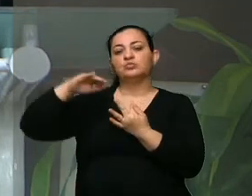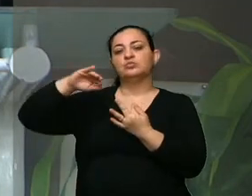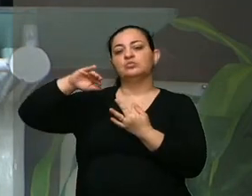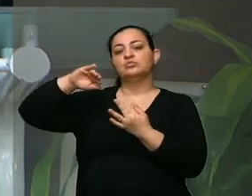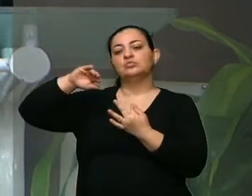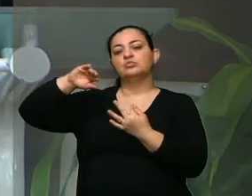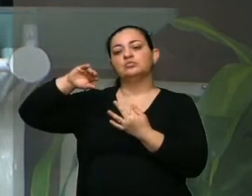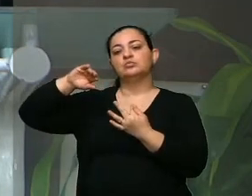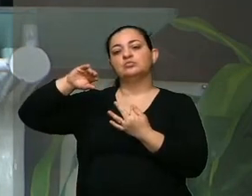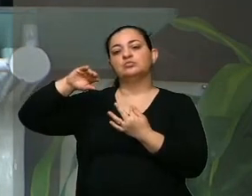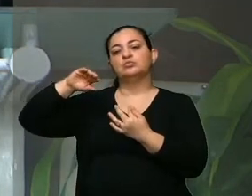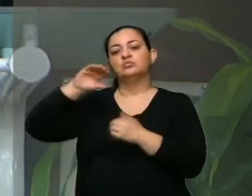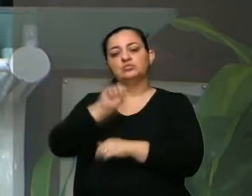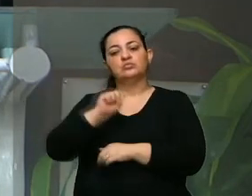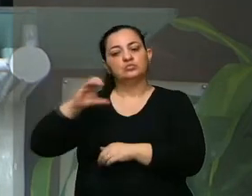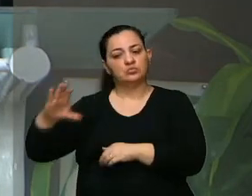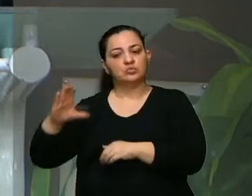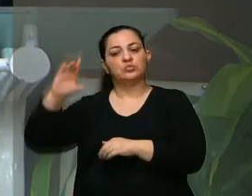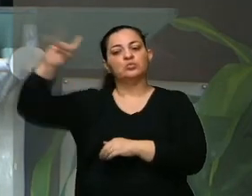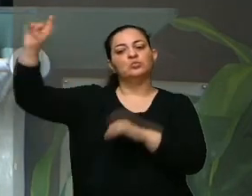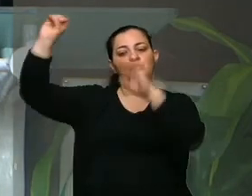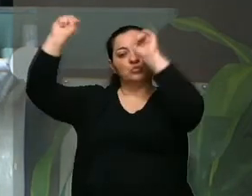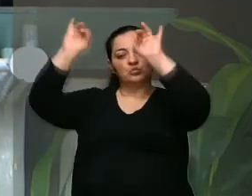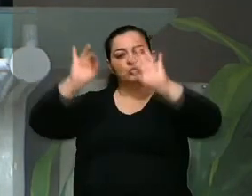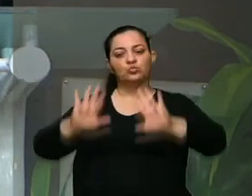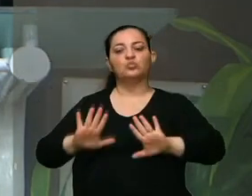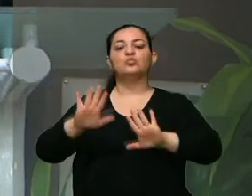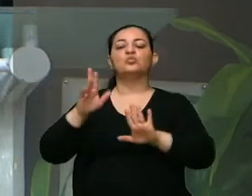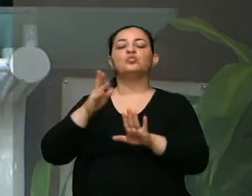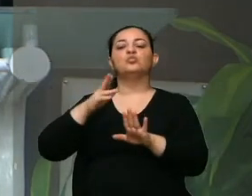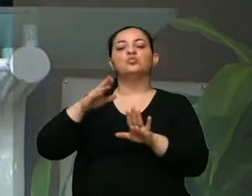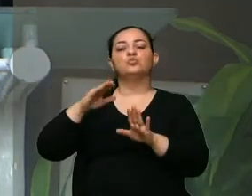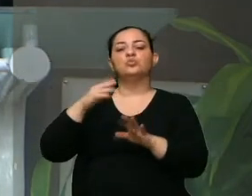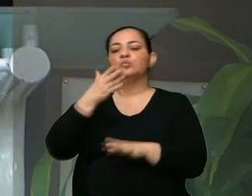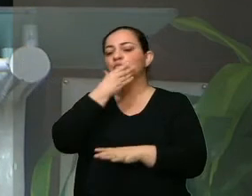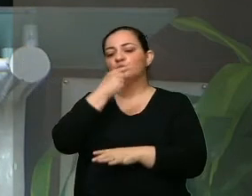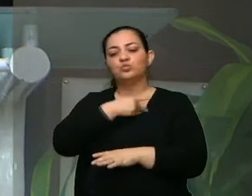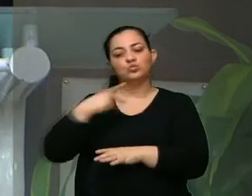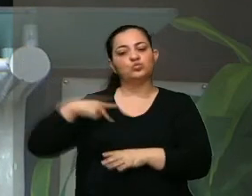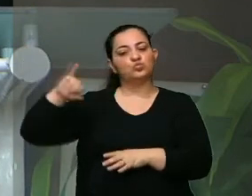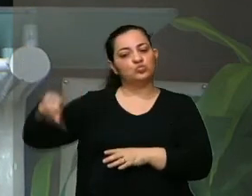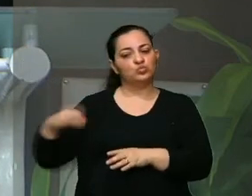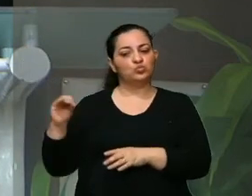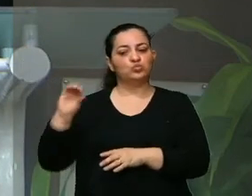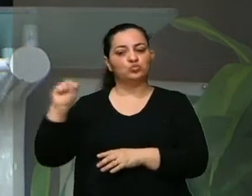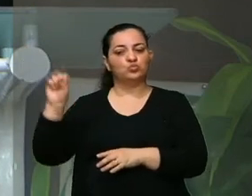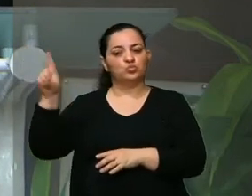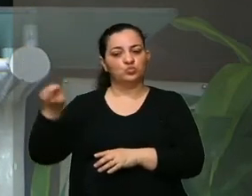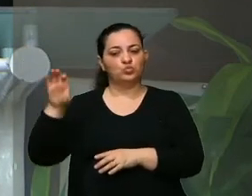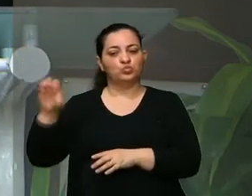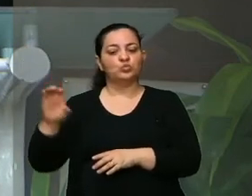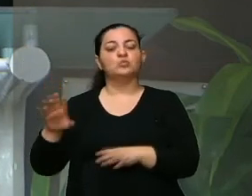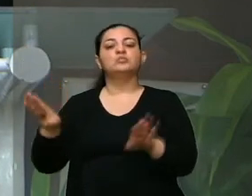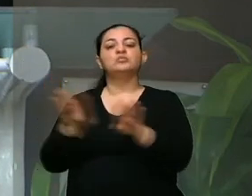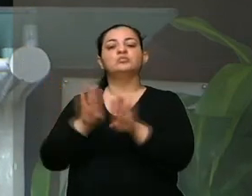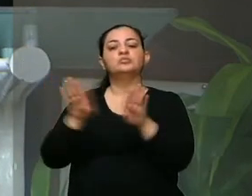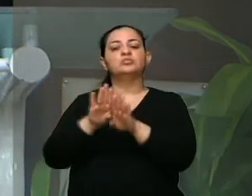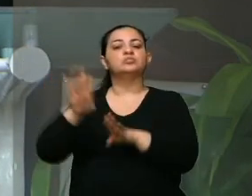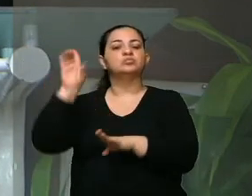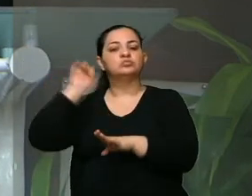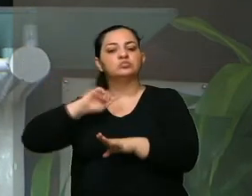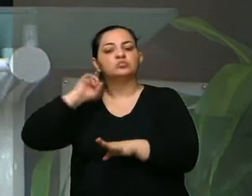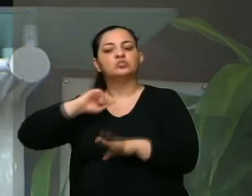santa catarina deus abençoe nossos irmãos passou josé também os irmãos de primavera do leste